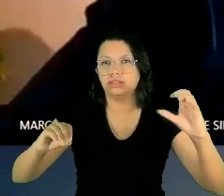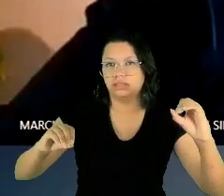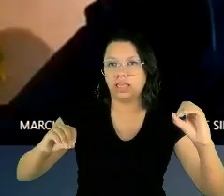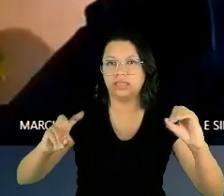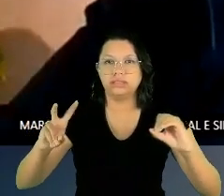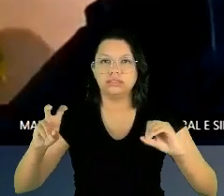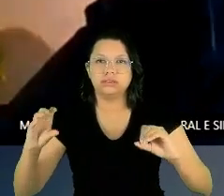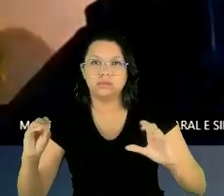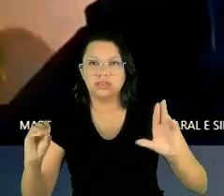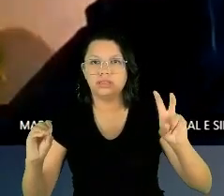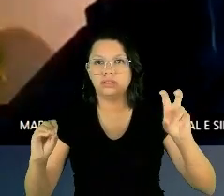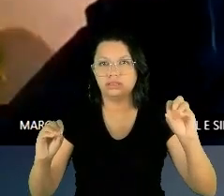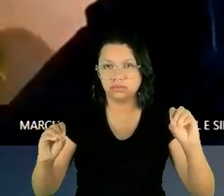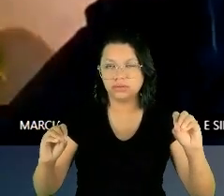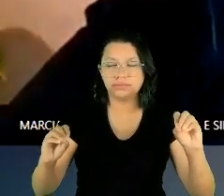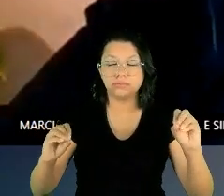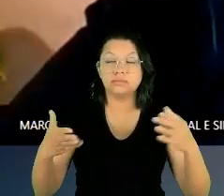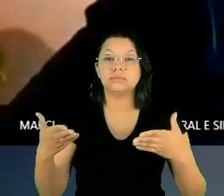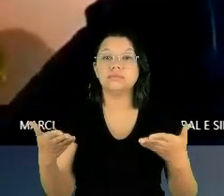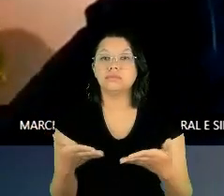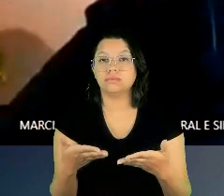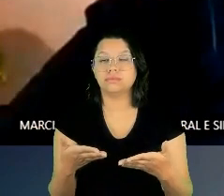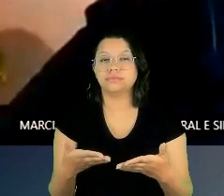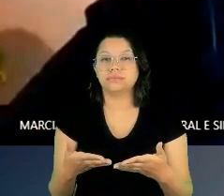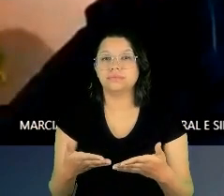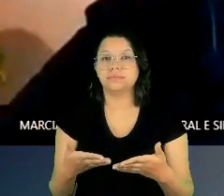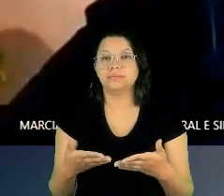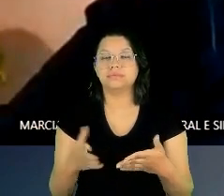caso, 50-50 no outro, enfim.